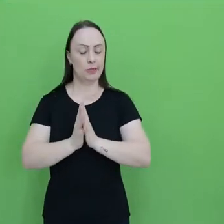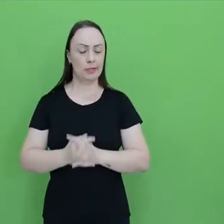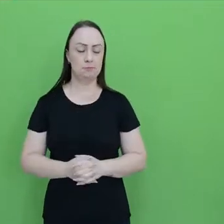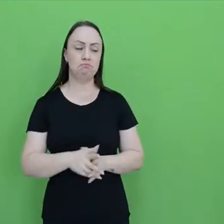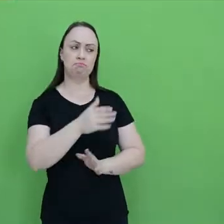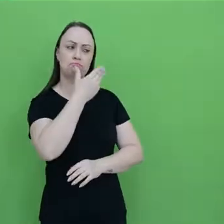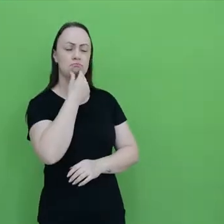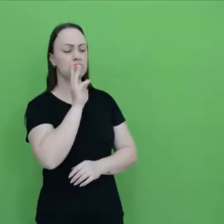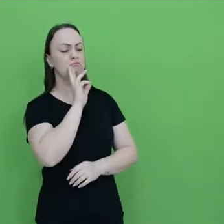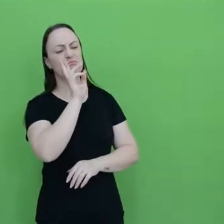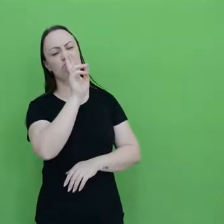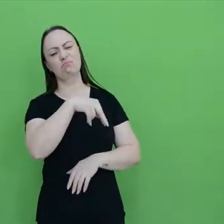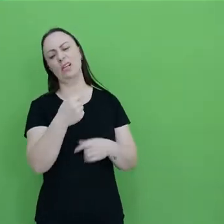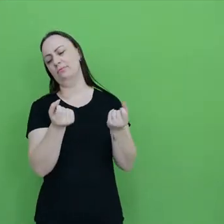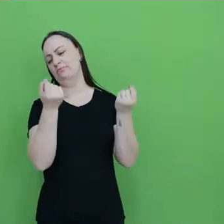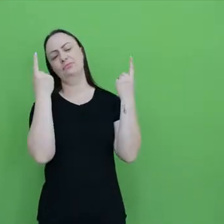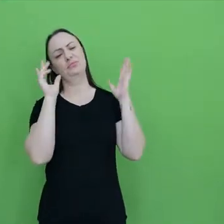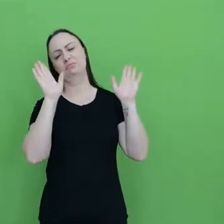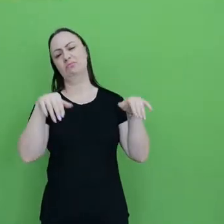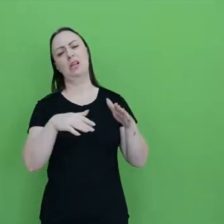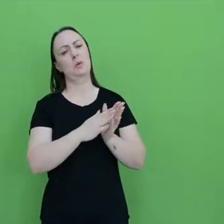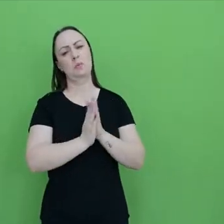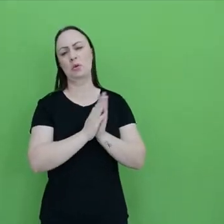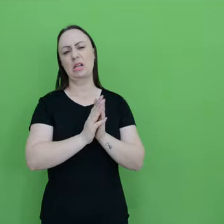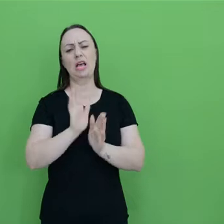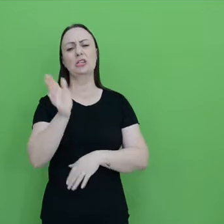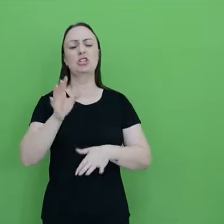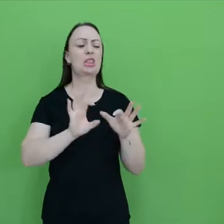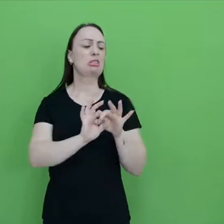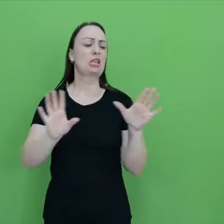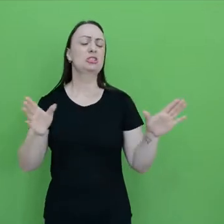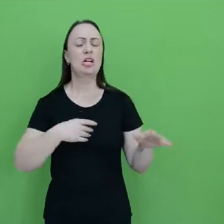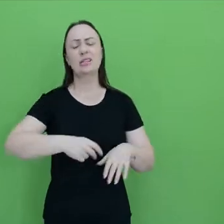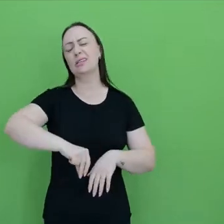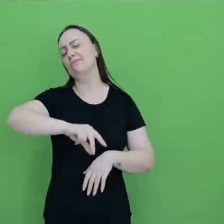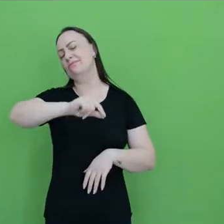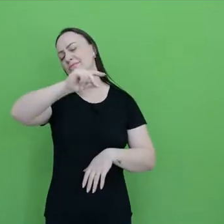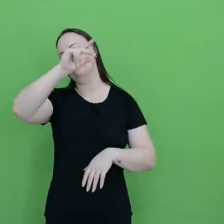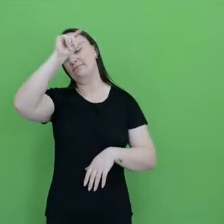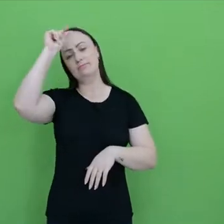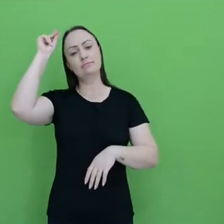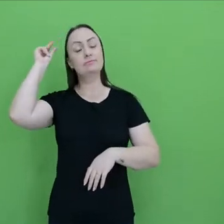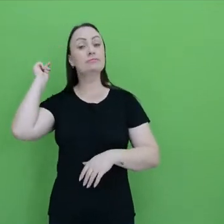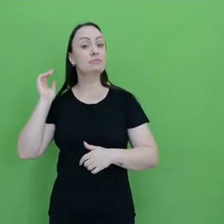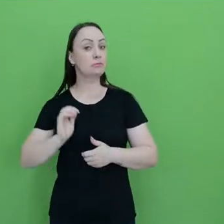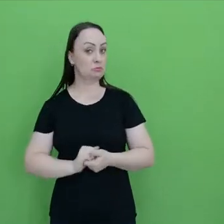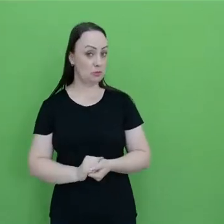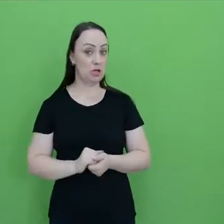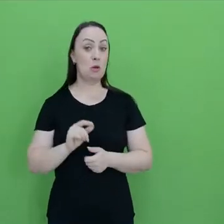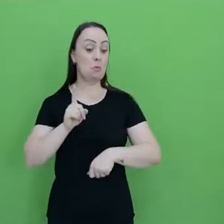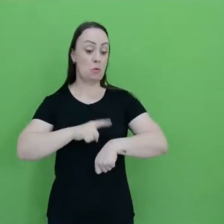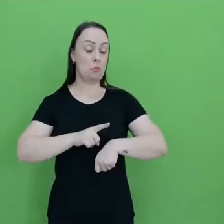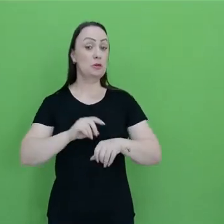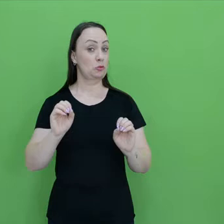homem respondeu, sem dar muita importância, que aquela boneca tinha sido deixada lá há muitos e muitos anos